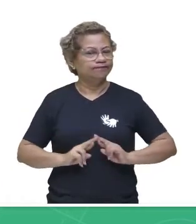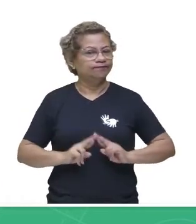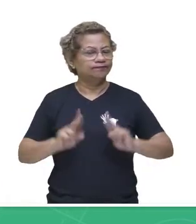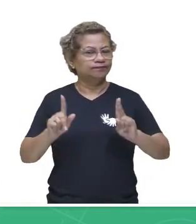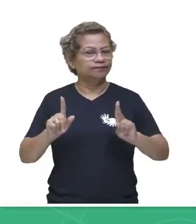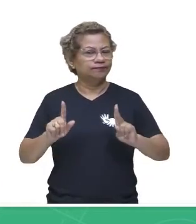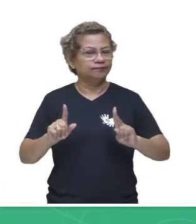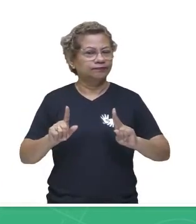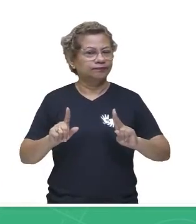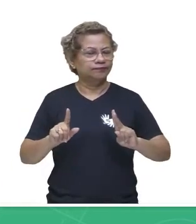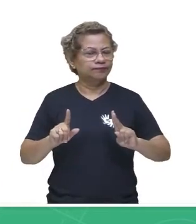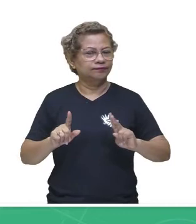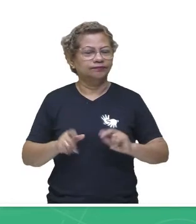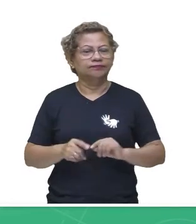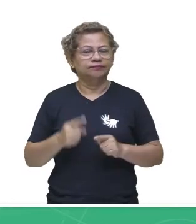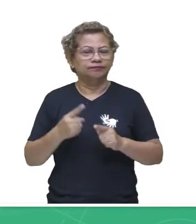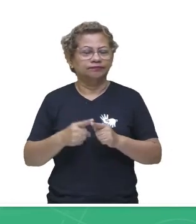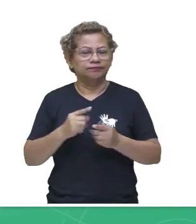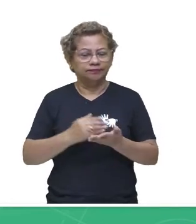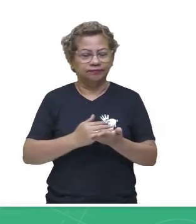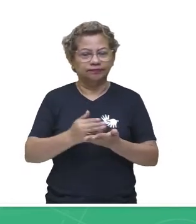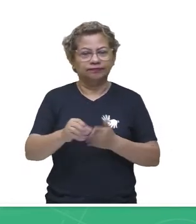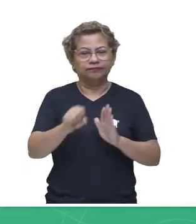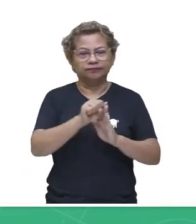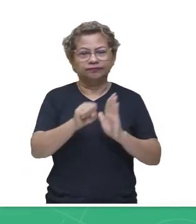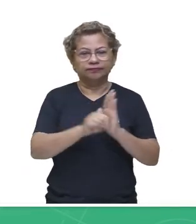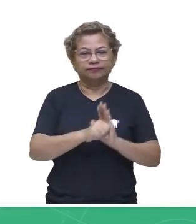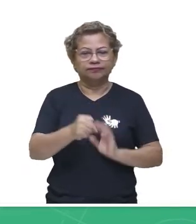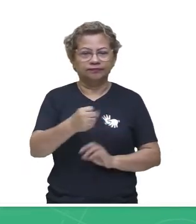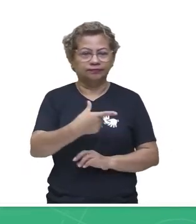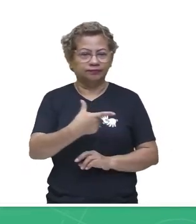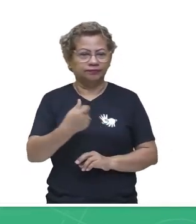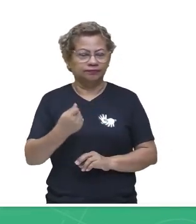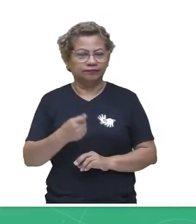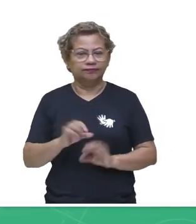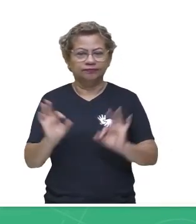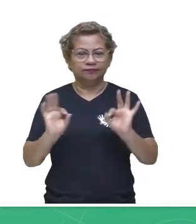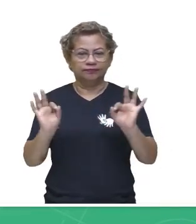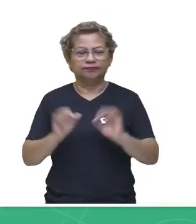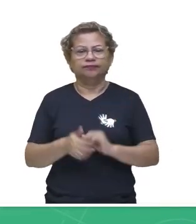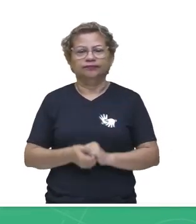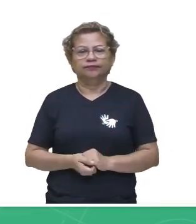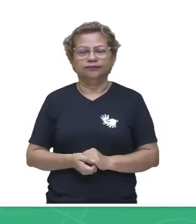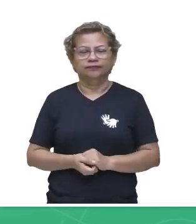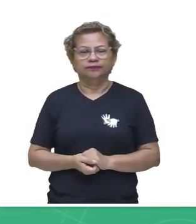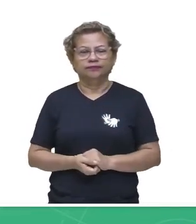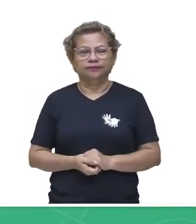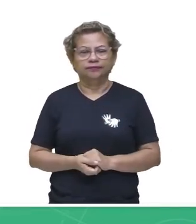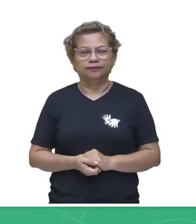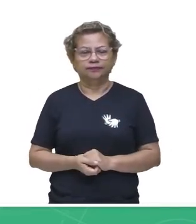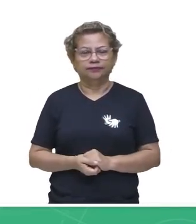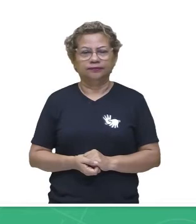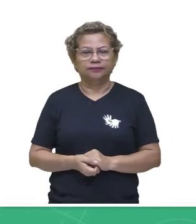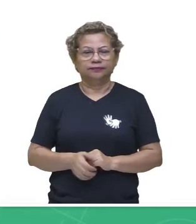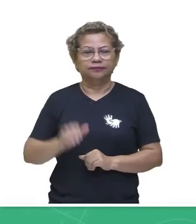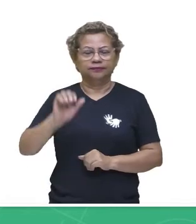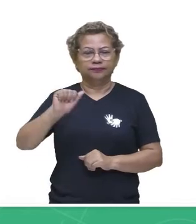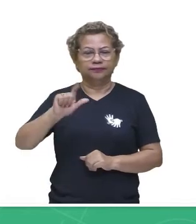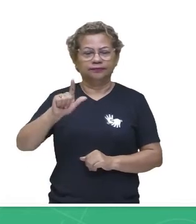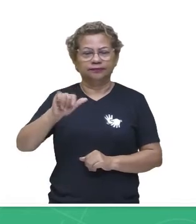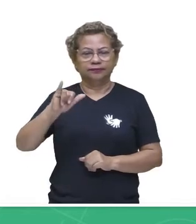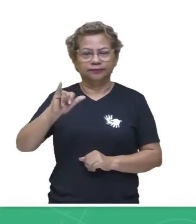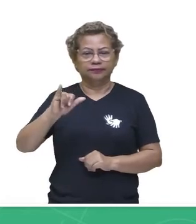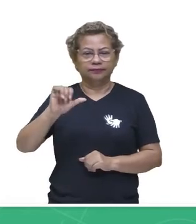ali, início do século XX, não está nesse momento. Partindo aí da questão do Alisson, que disse que é a